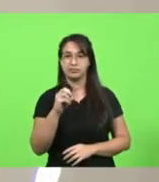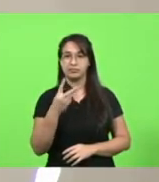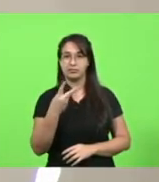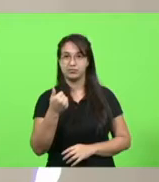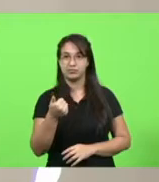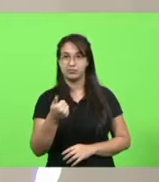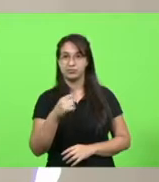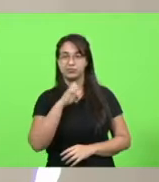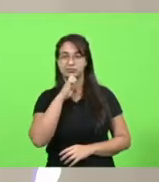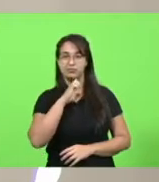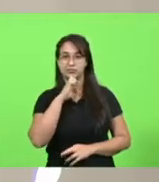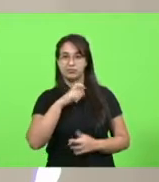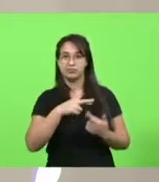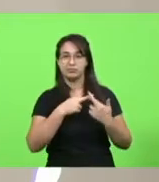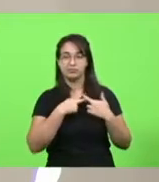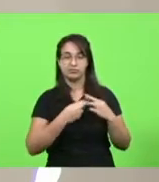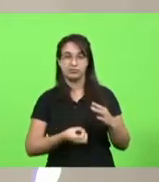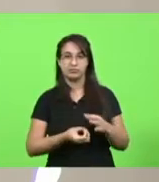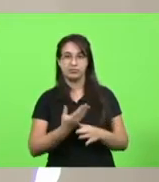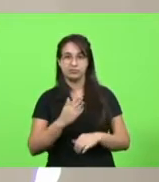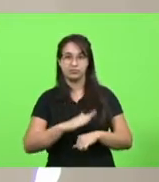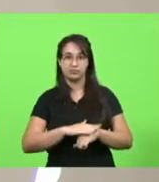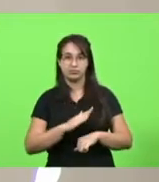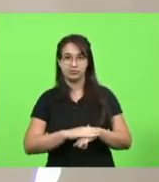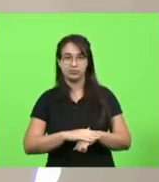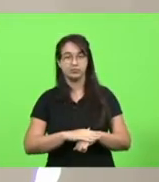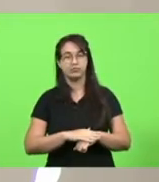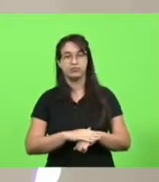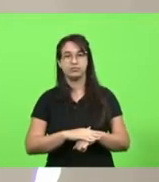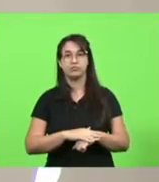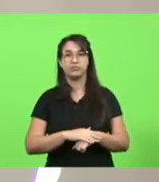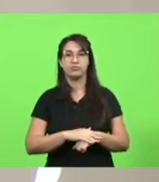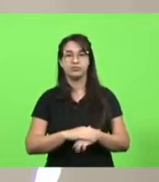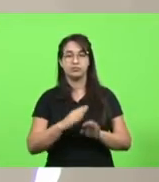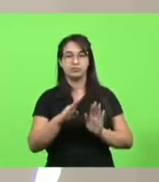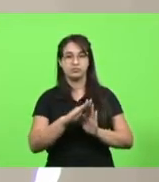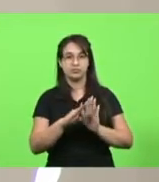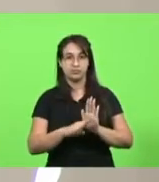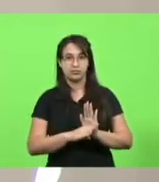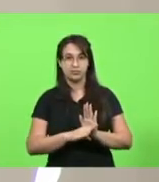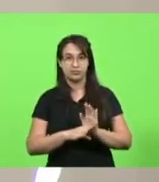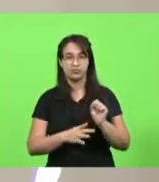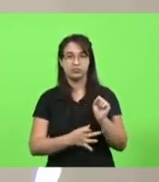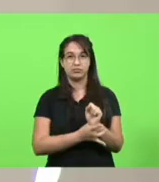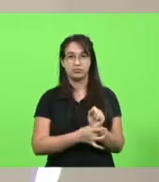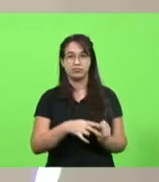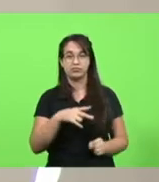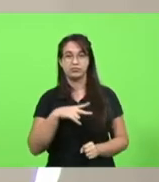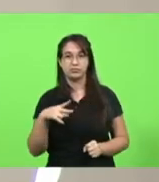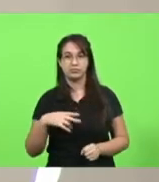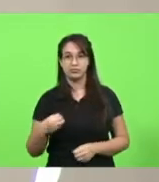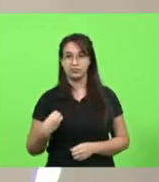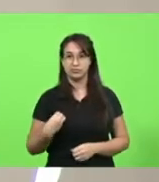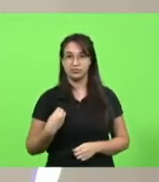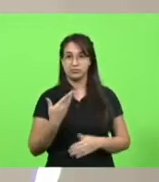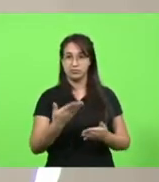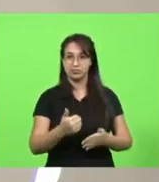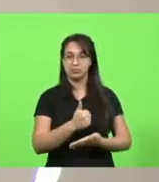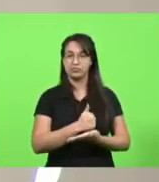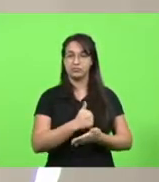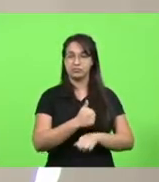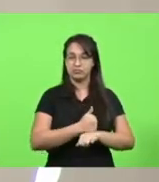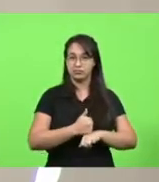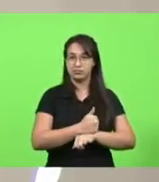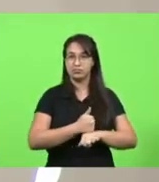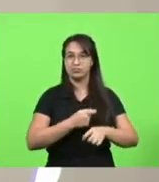Felipe Estevão, estabelece medidas que garantam a saúde e prevenção da vida de profissionais considerados essenciais ao controle